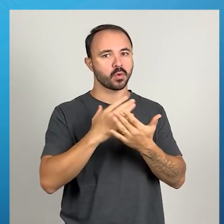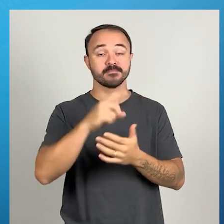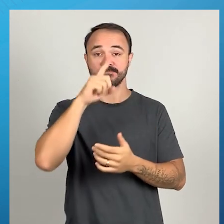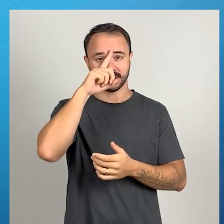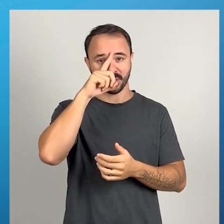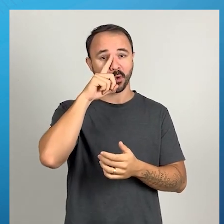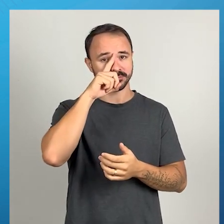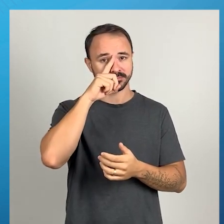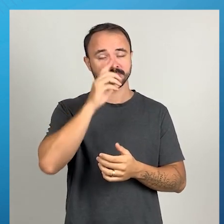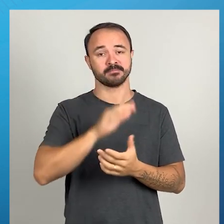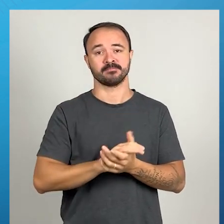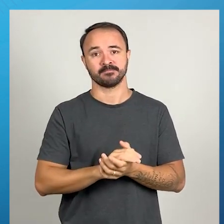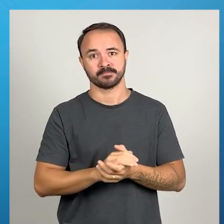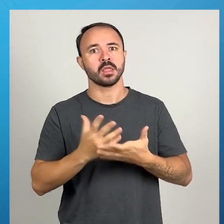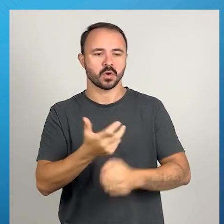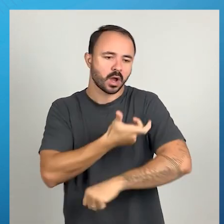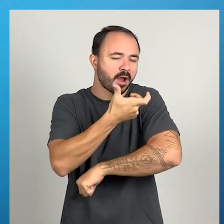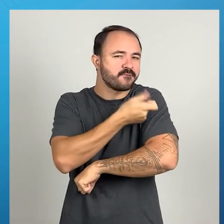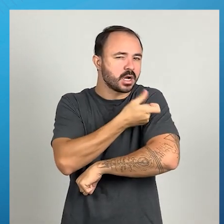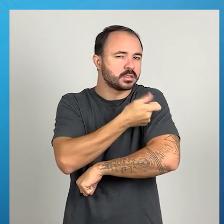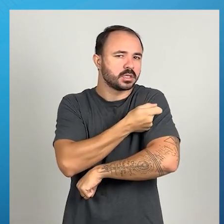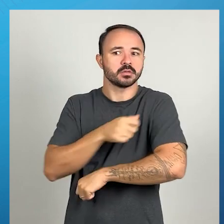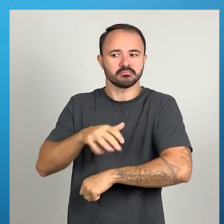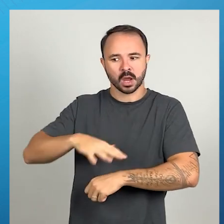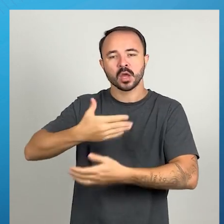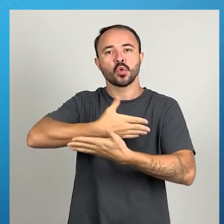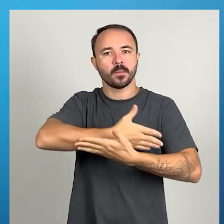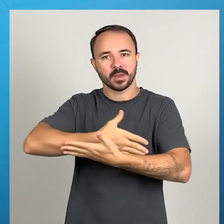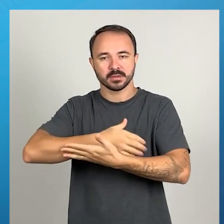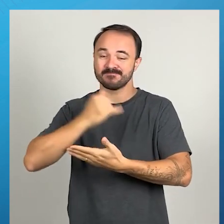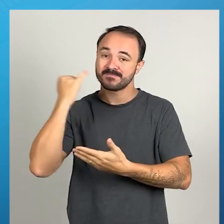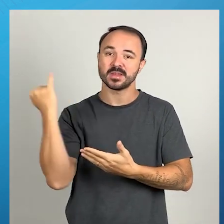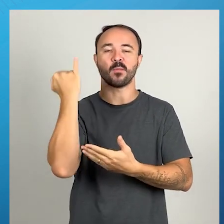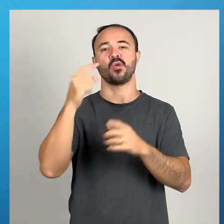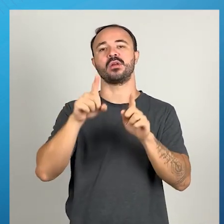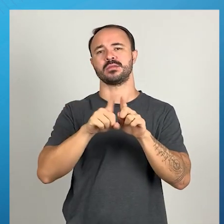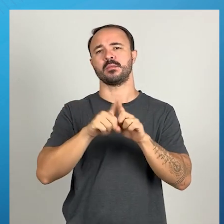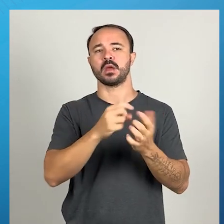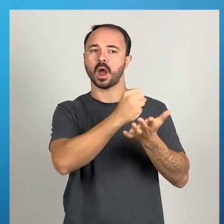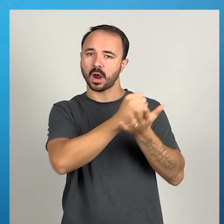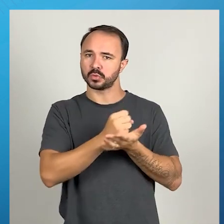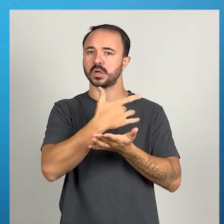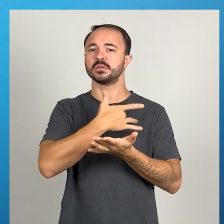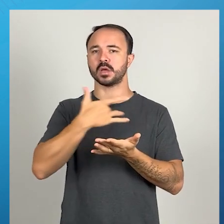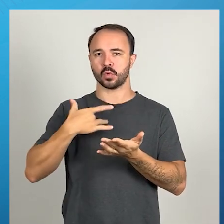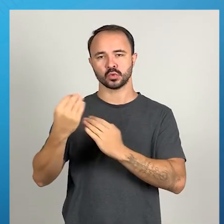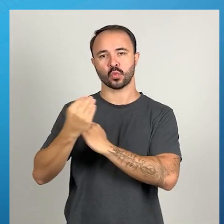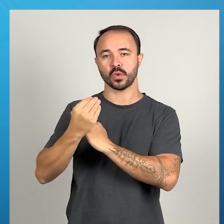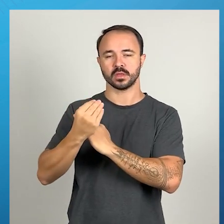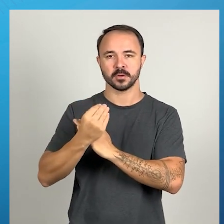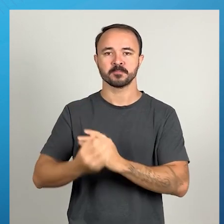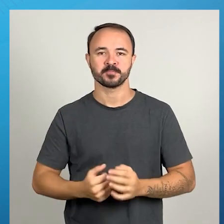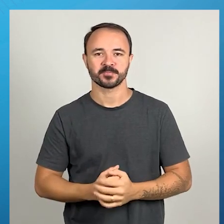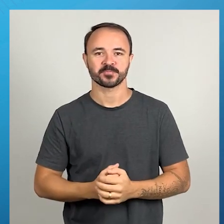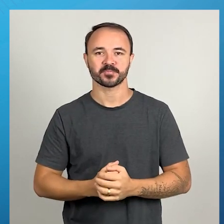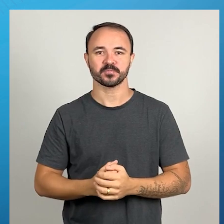vida. Então a vacinação infantil ela é de fundamental importância para poder preservar a saúde dessa criança.